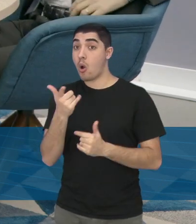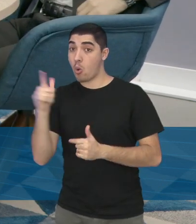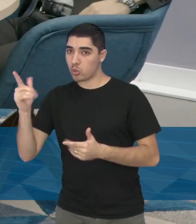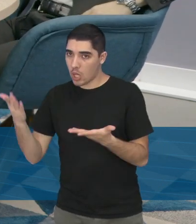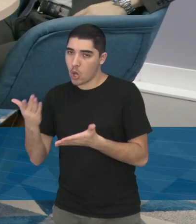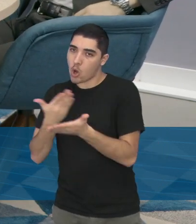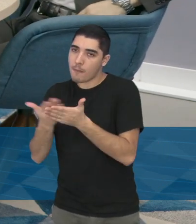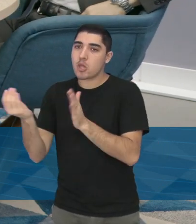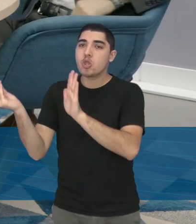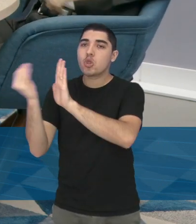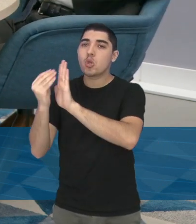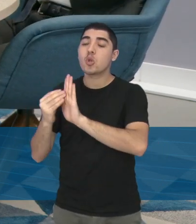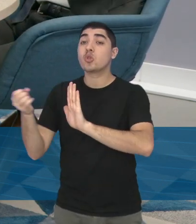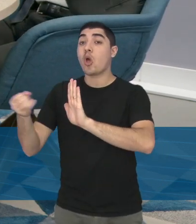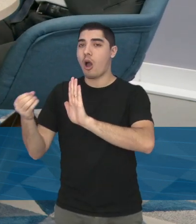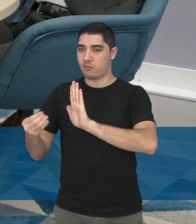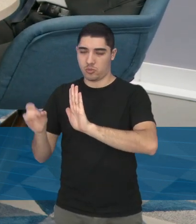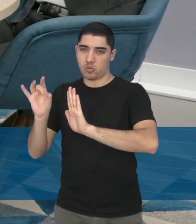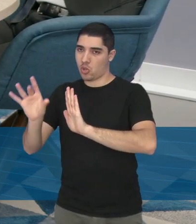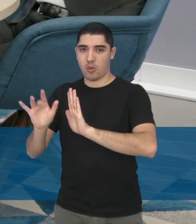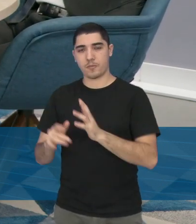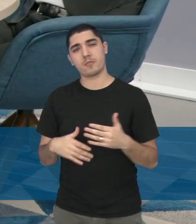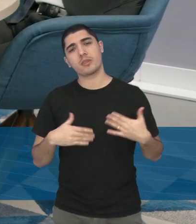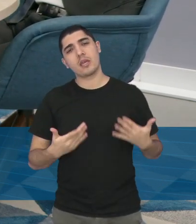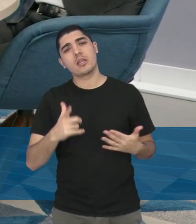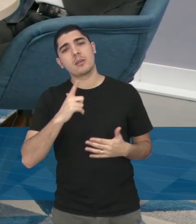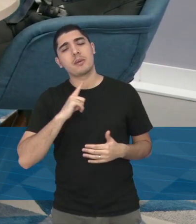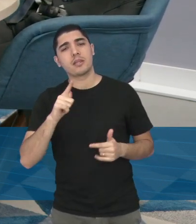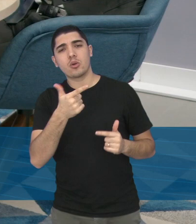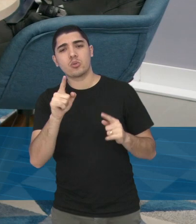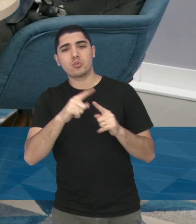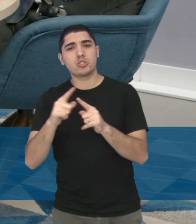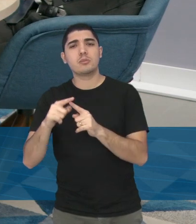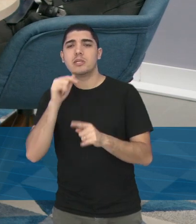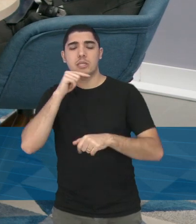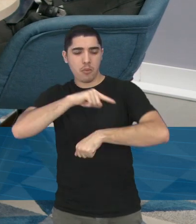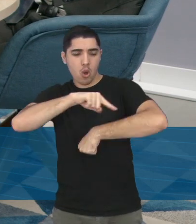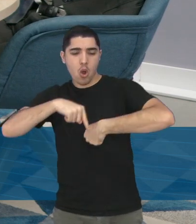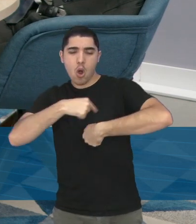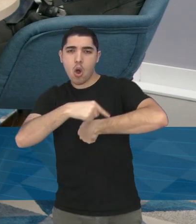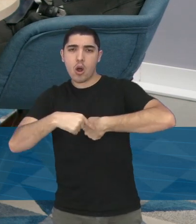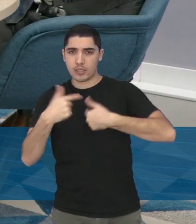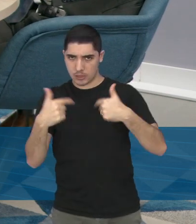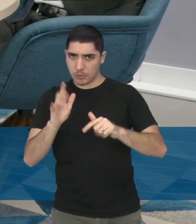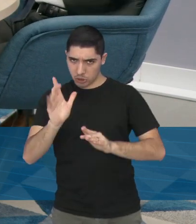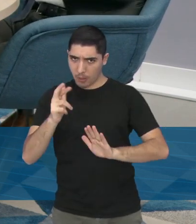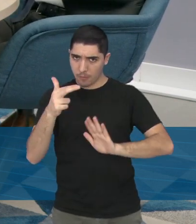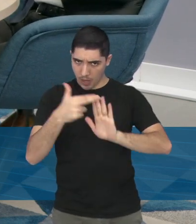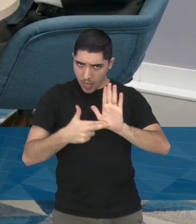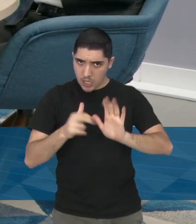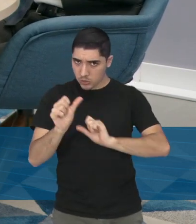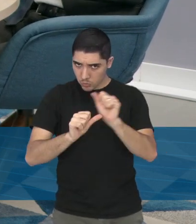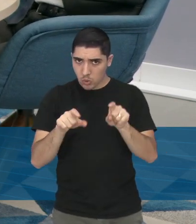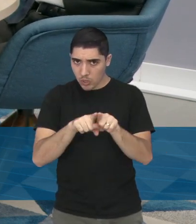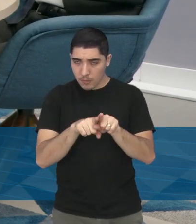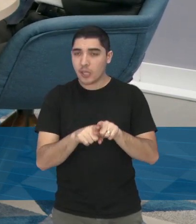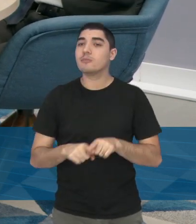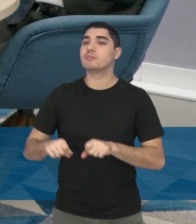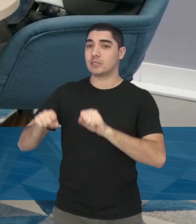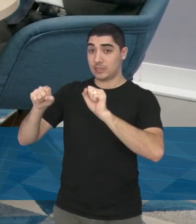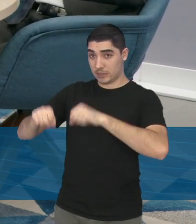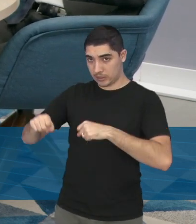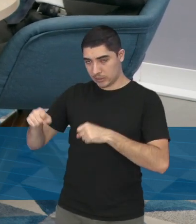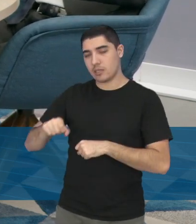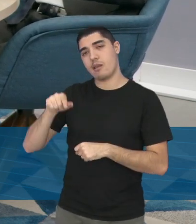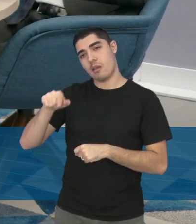sim. Uhum. Em relação também modelos, o banco de horas, também teve alguma alteração nesse sentido? Teve. E isso